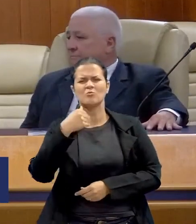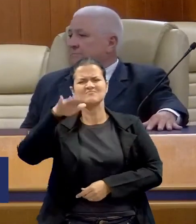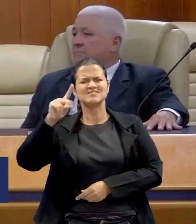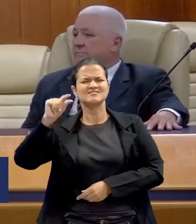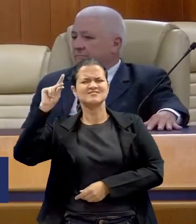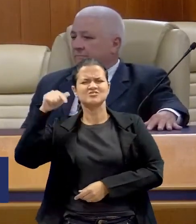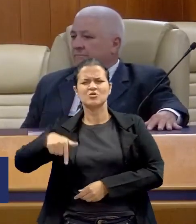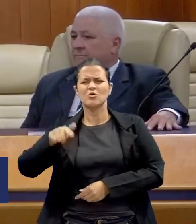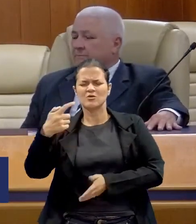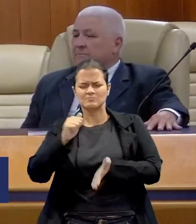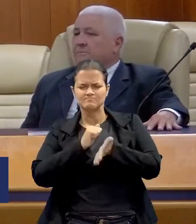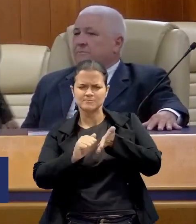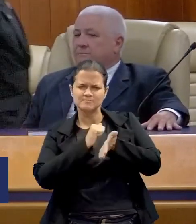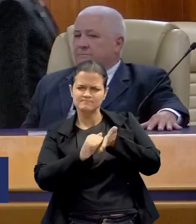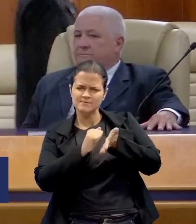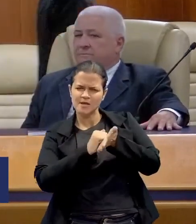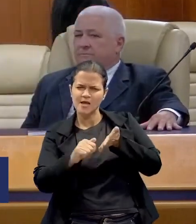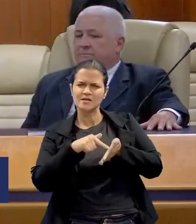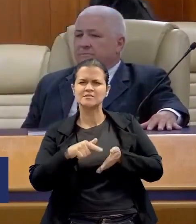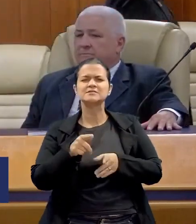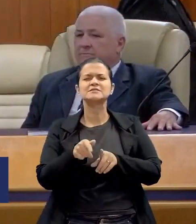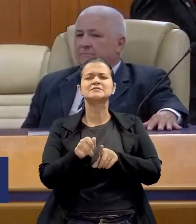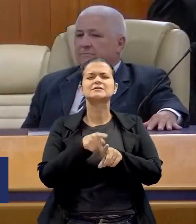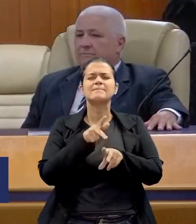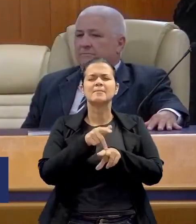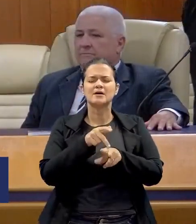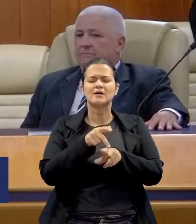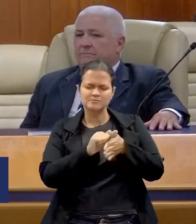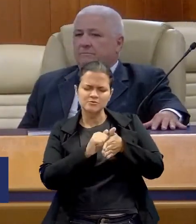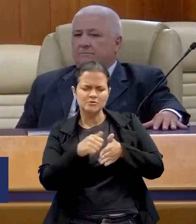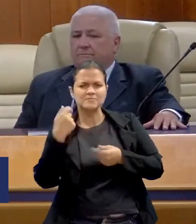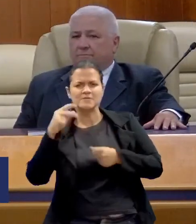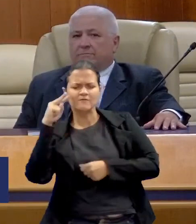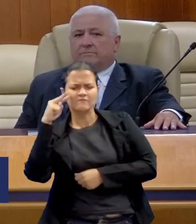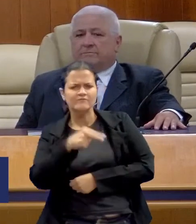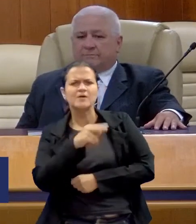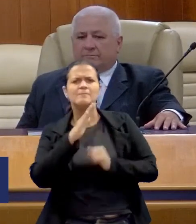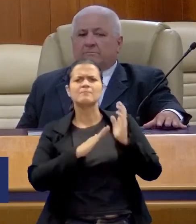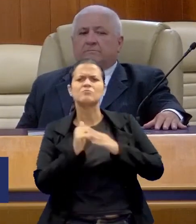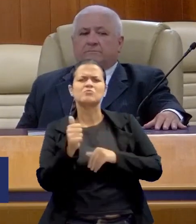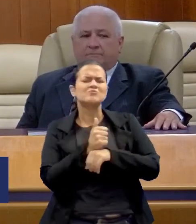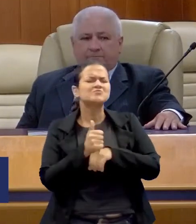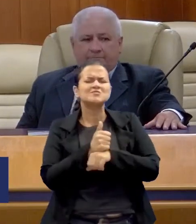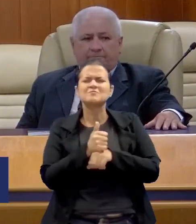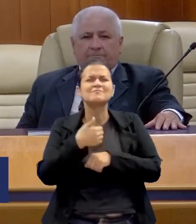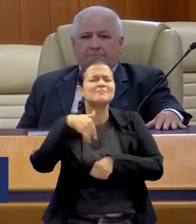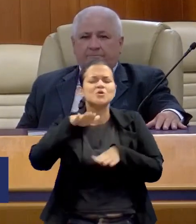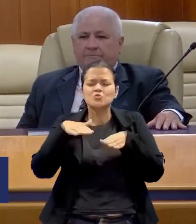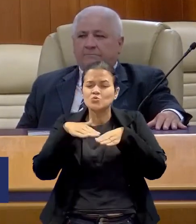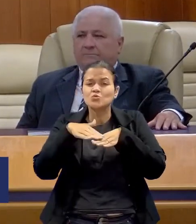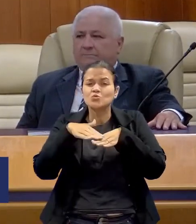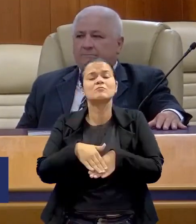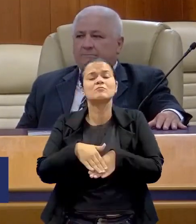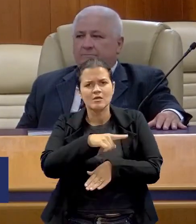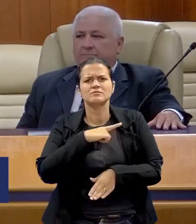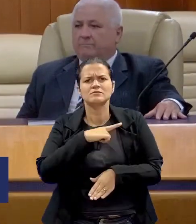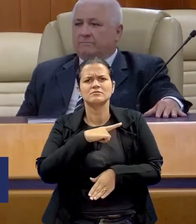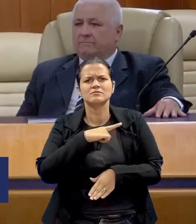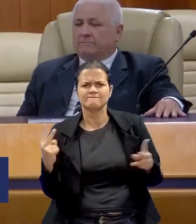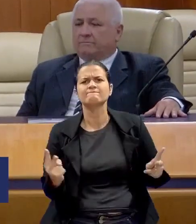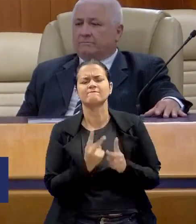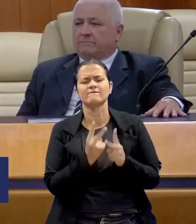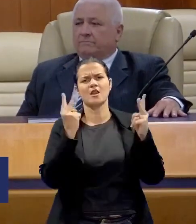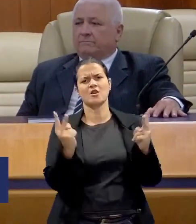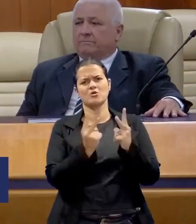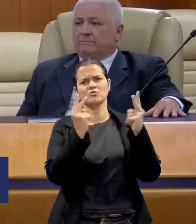porque as pessoas têm que olhar a profissão do cidadão, da mais humilde que seja, ele tem mérito, ele tem valor, ele